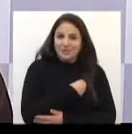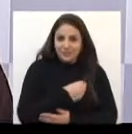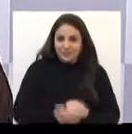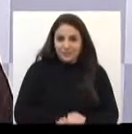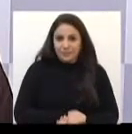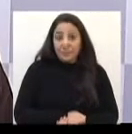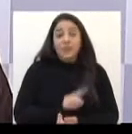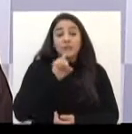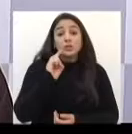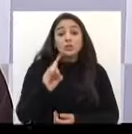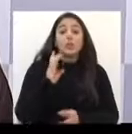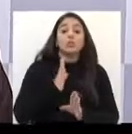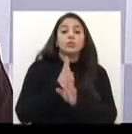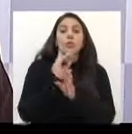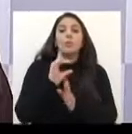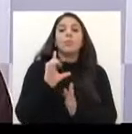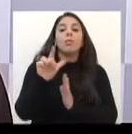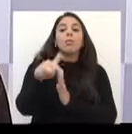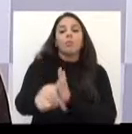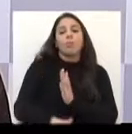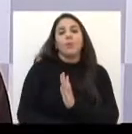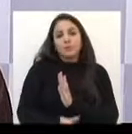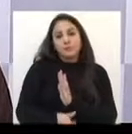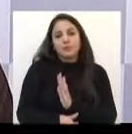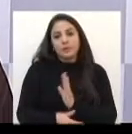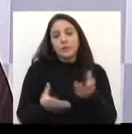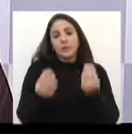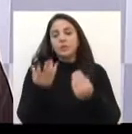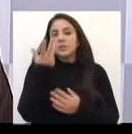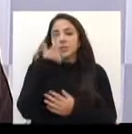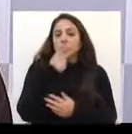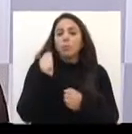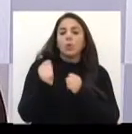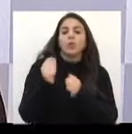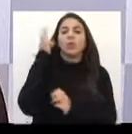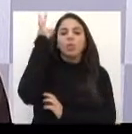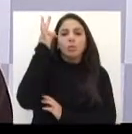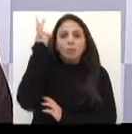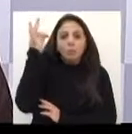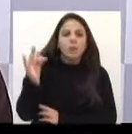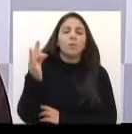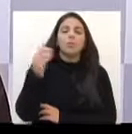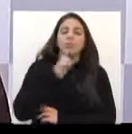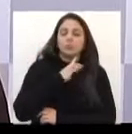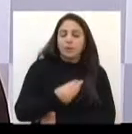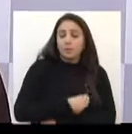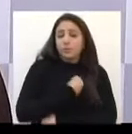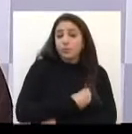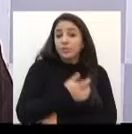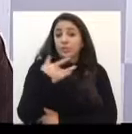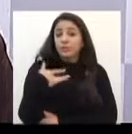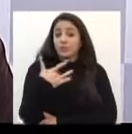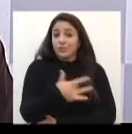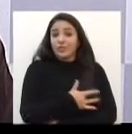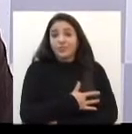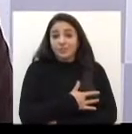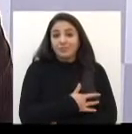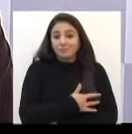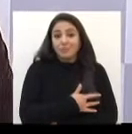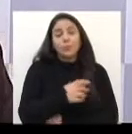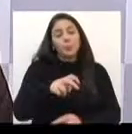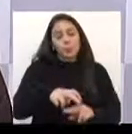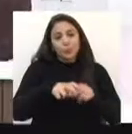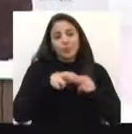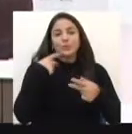crianças, quando descoberto cedo, as crianças podem se tratar, ter uma vida mais saudável. É esse. E a gente fez assim um relato dos